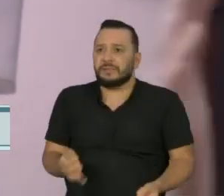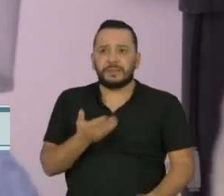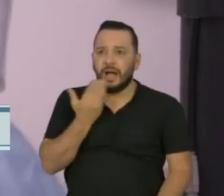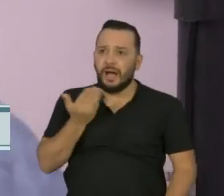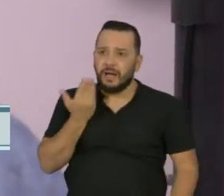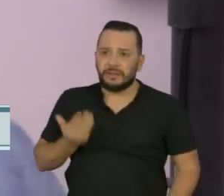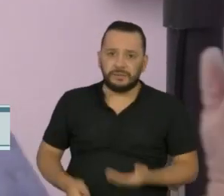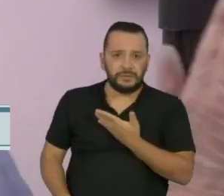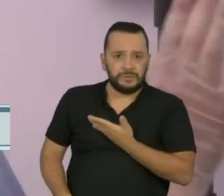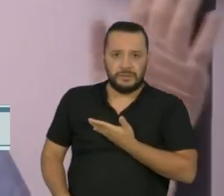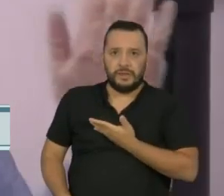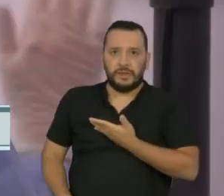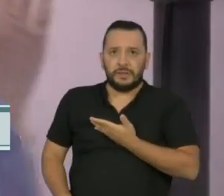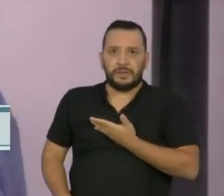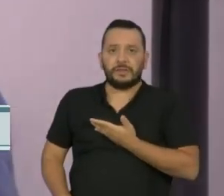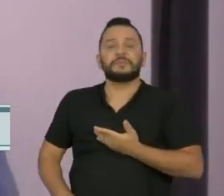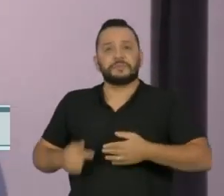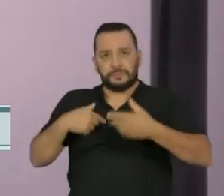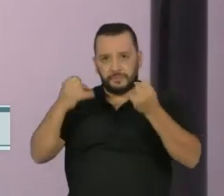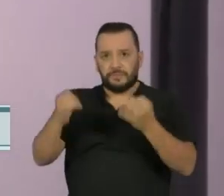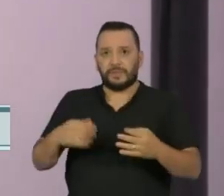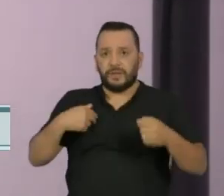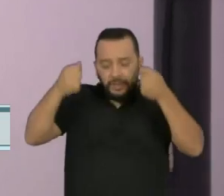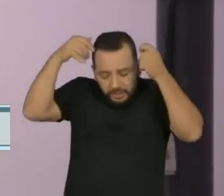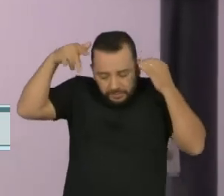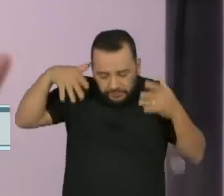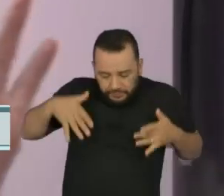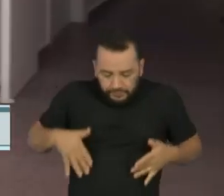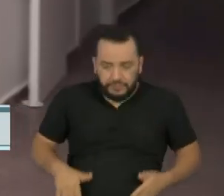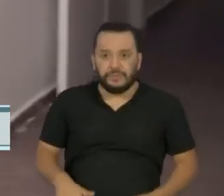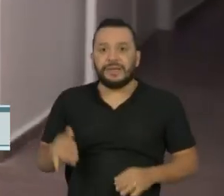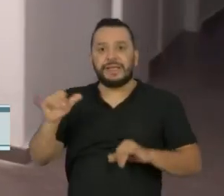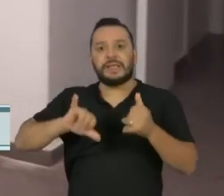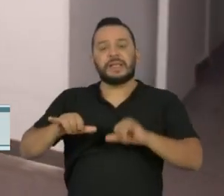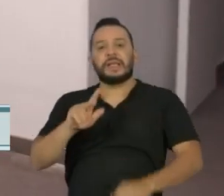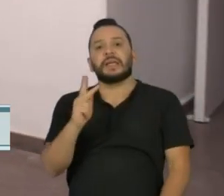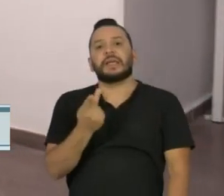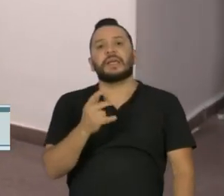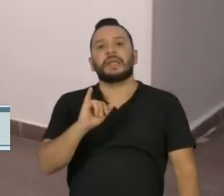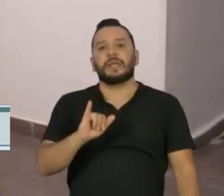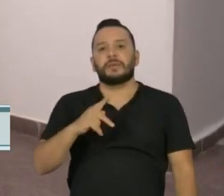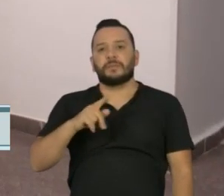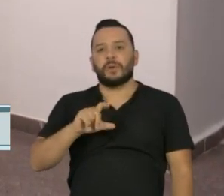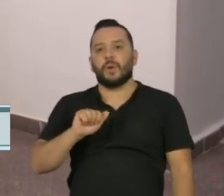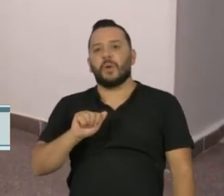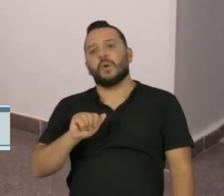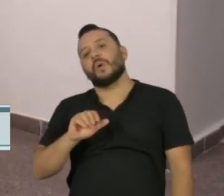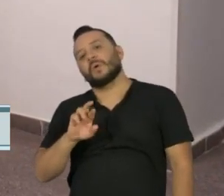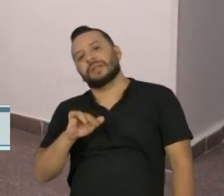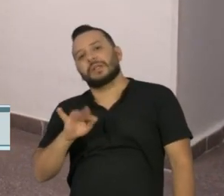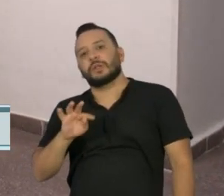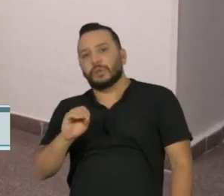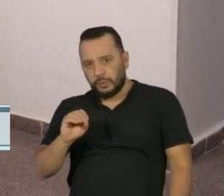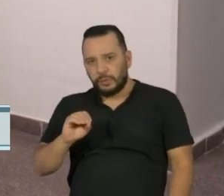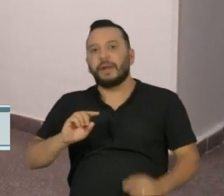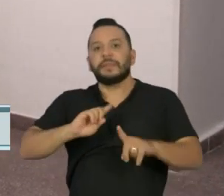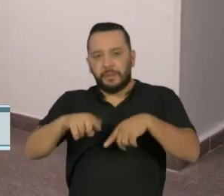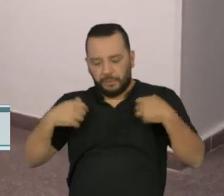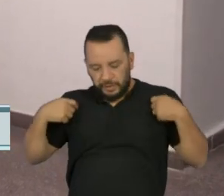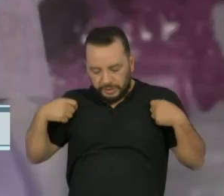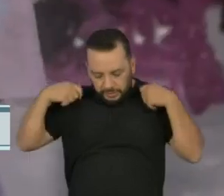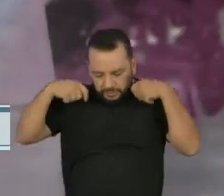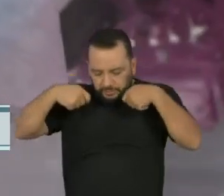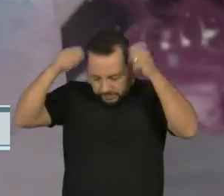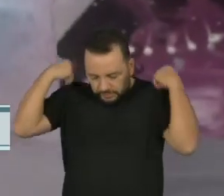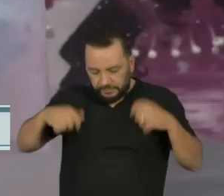Saul Pena explica que o aparato pulveriza uma solução de hipoclorito antes que eles removam o EPI, ficando em